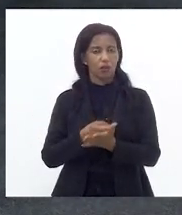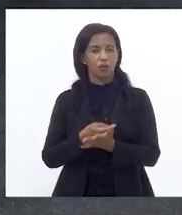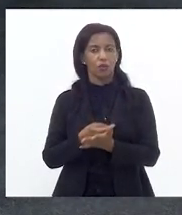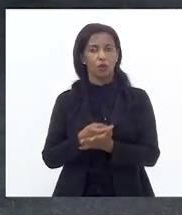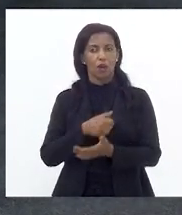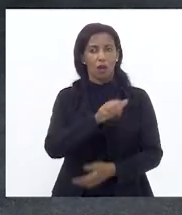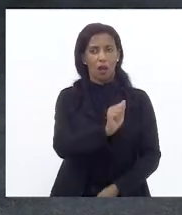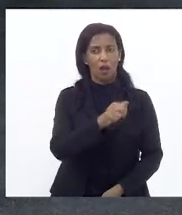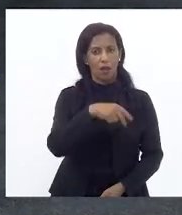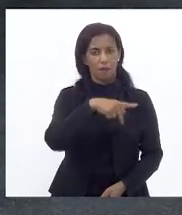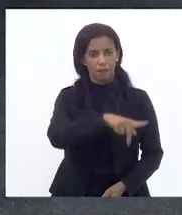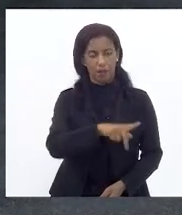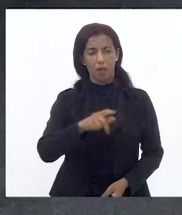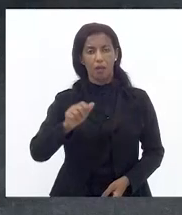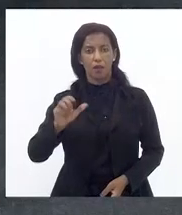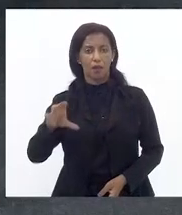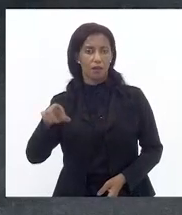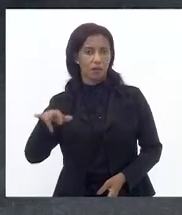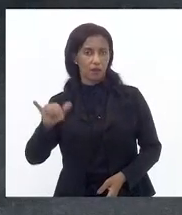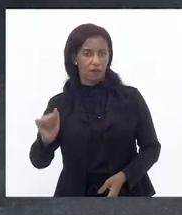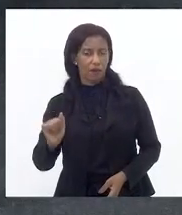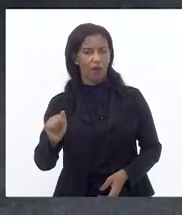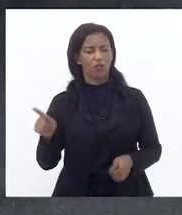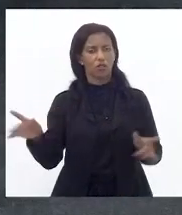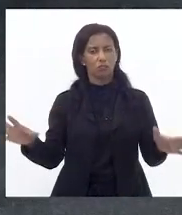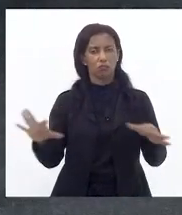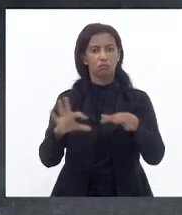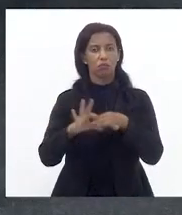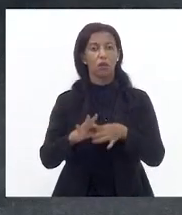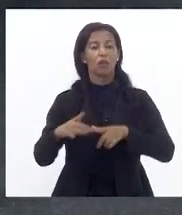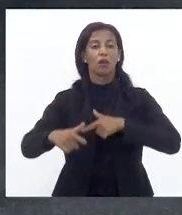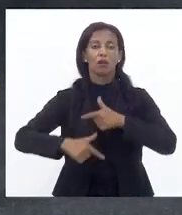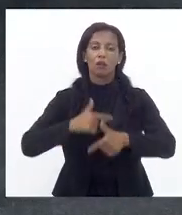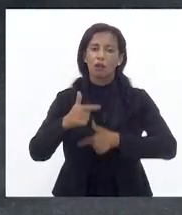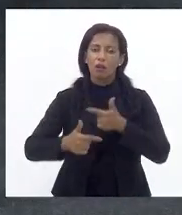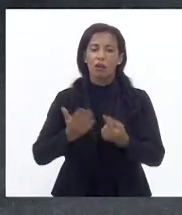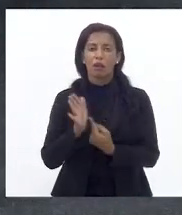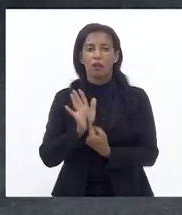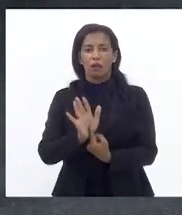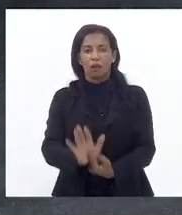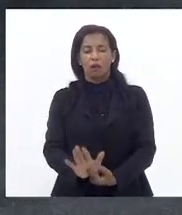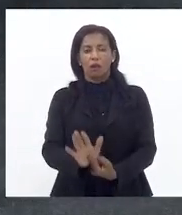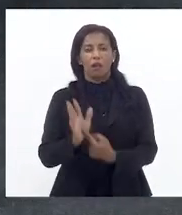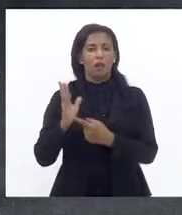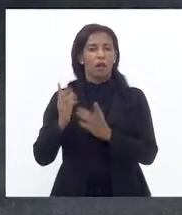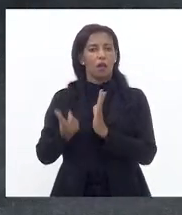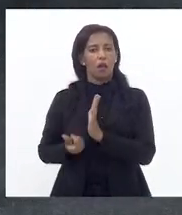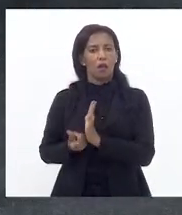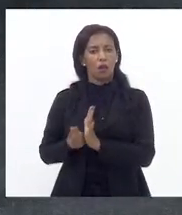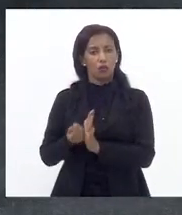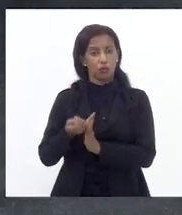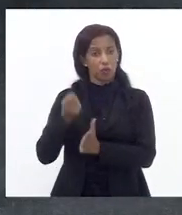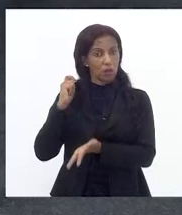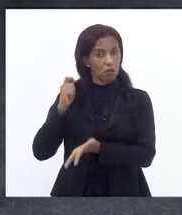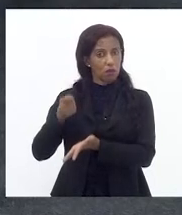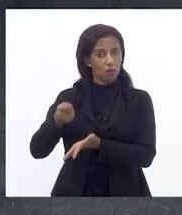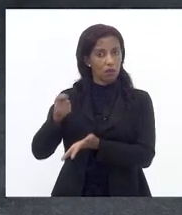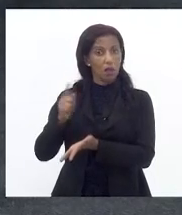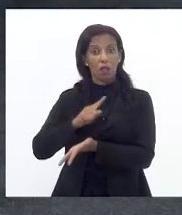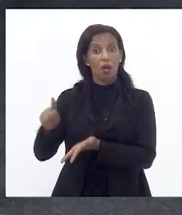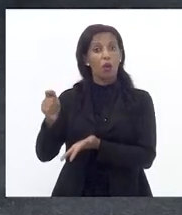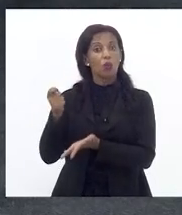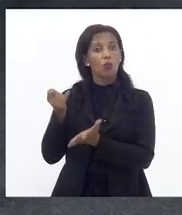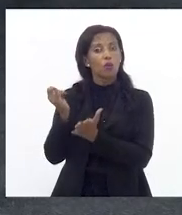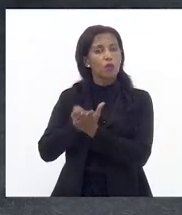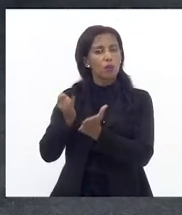entre a NPS as fruto de um brilhante trabalho apresentado pela diretoria fiscal de receitas não-tributárias que